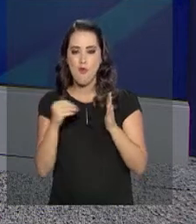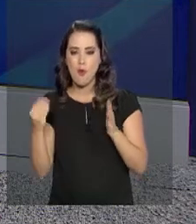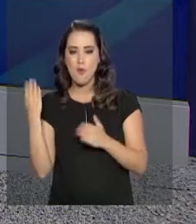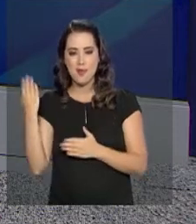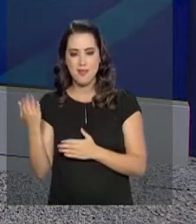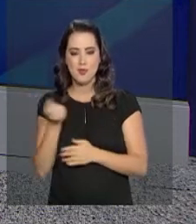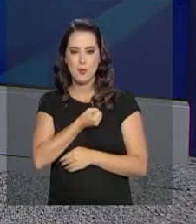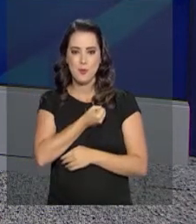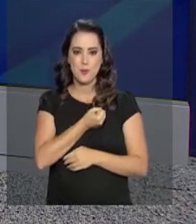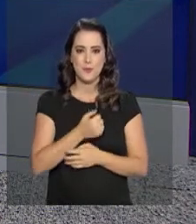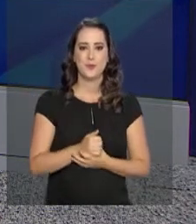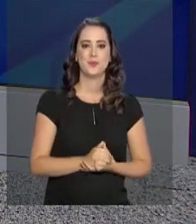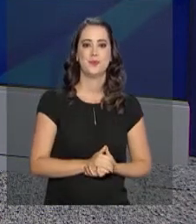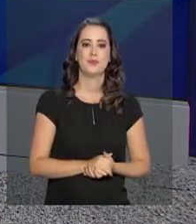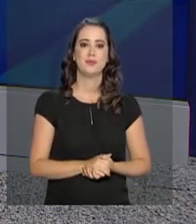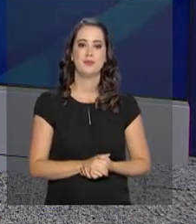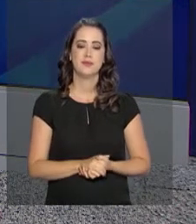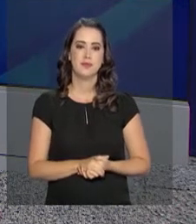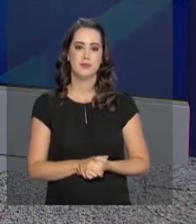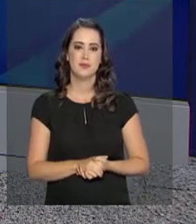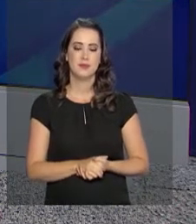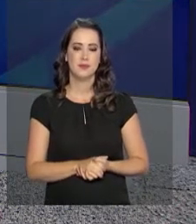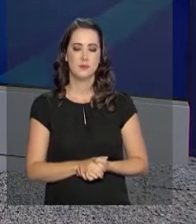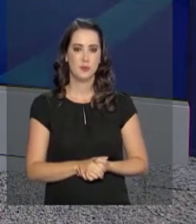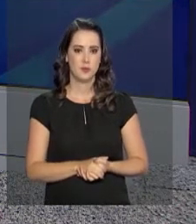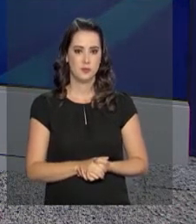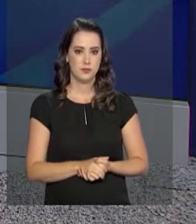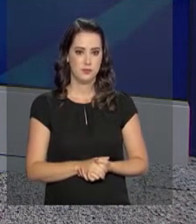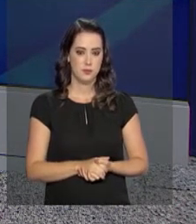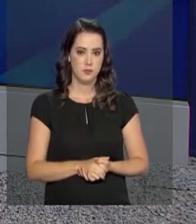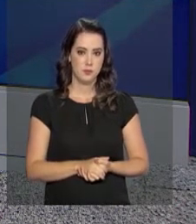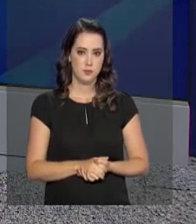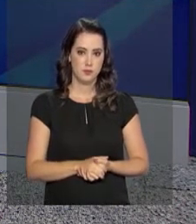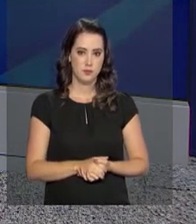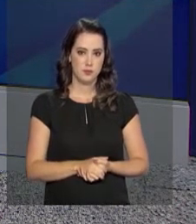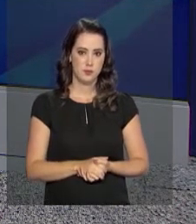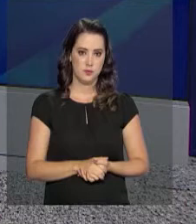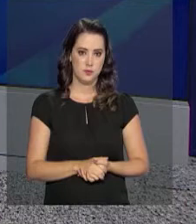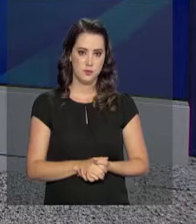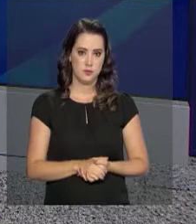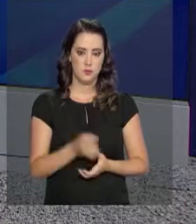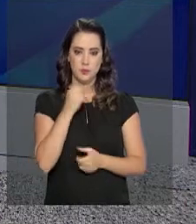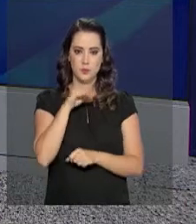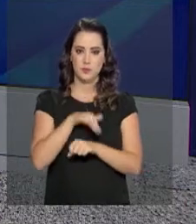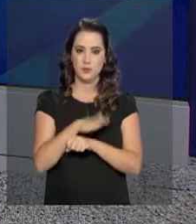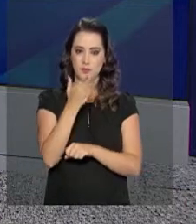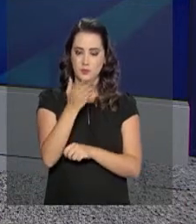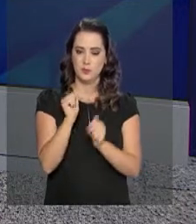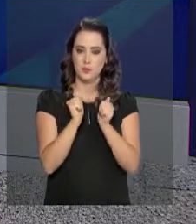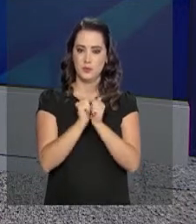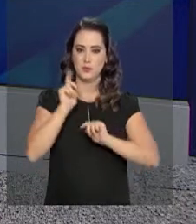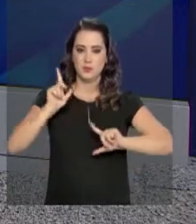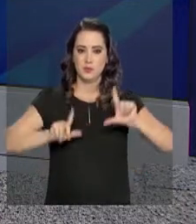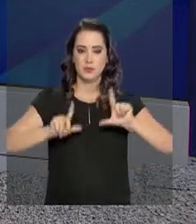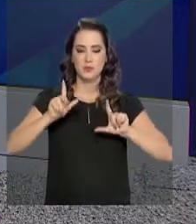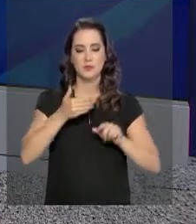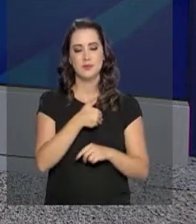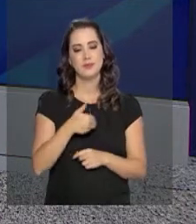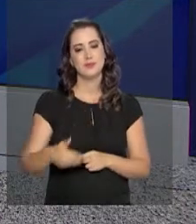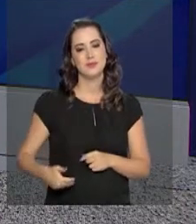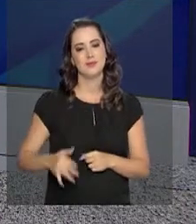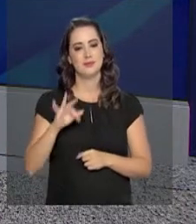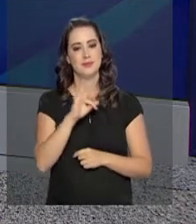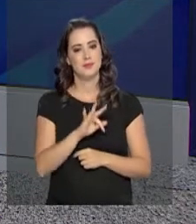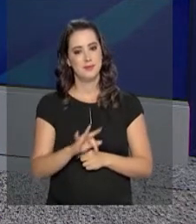61 9 98 67 87 87 uma boa noite pra você continue com a gente aqui